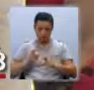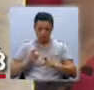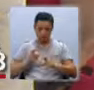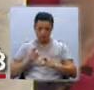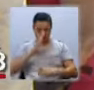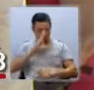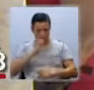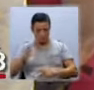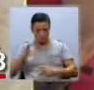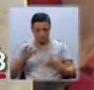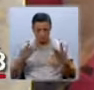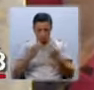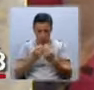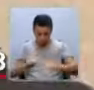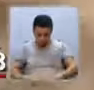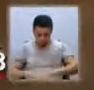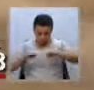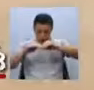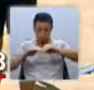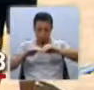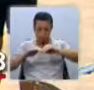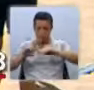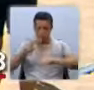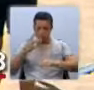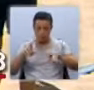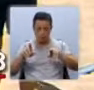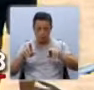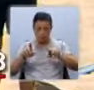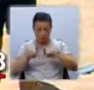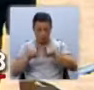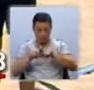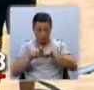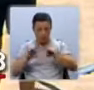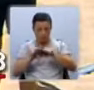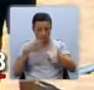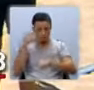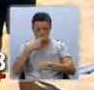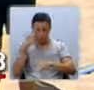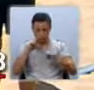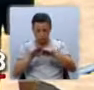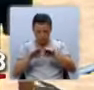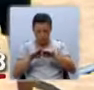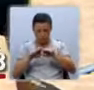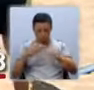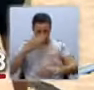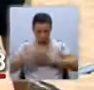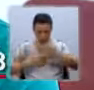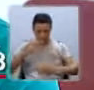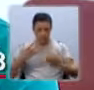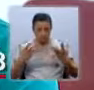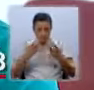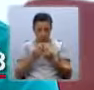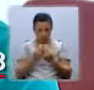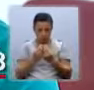habituados a jogar juntos desde pequenos Bernardo e Léo conseguem uma boa dinâmica em campo jogar muito tempo junto nos